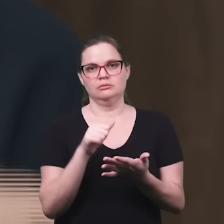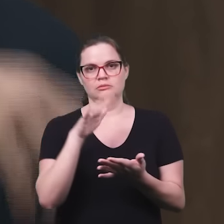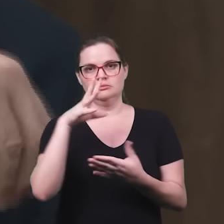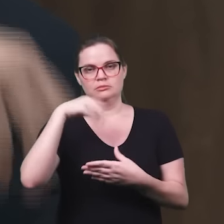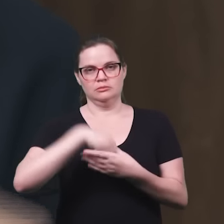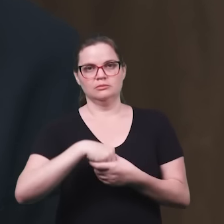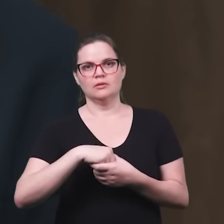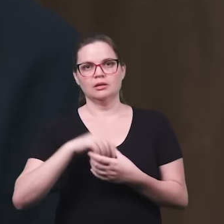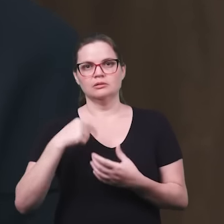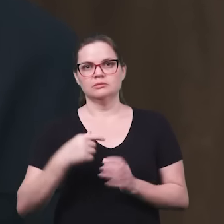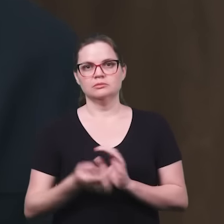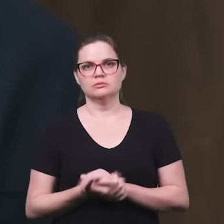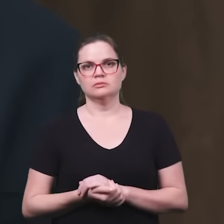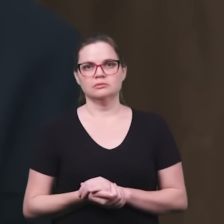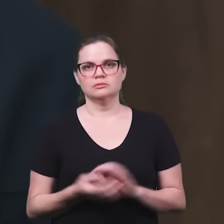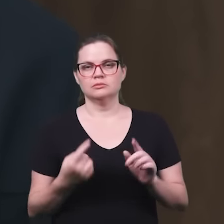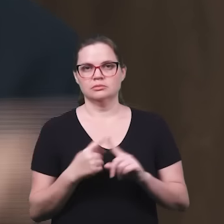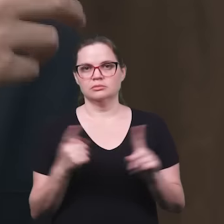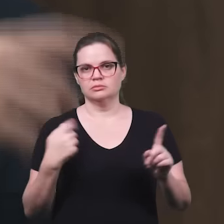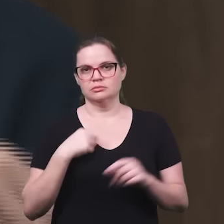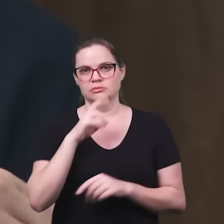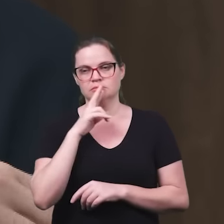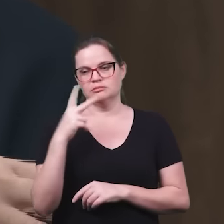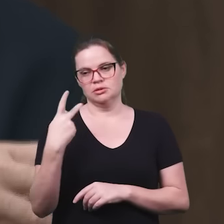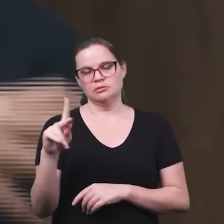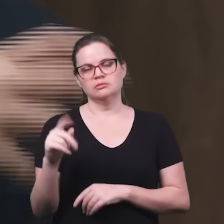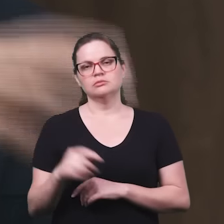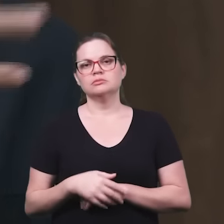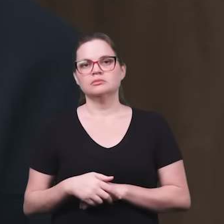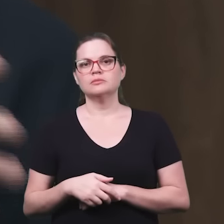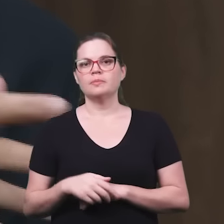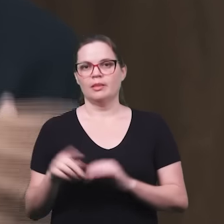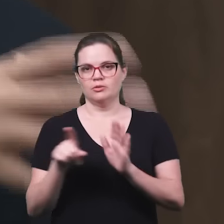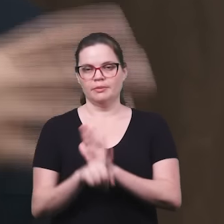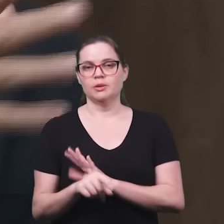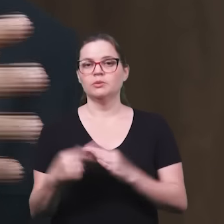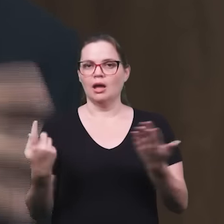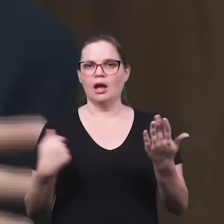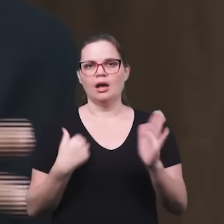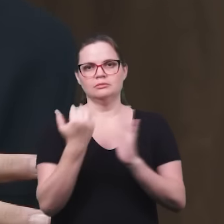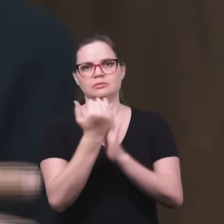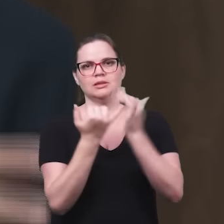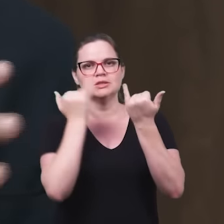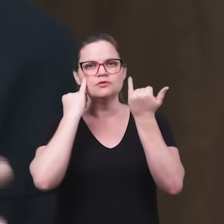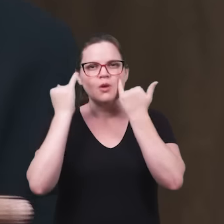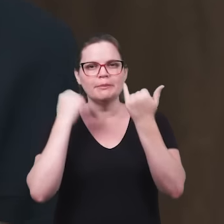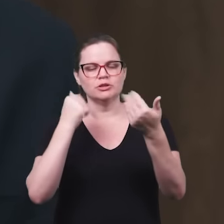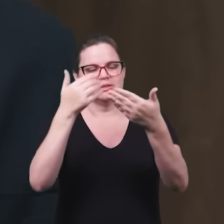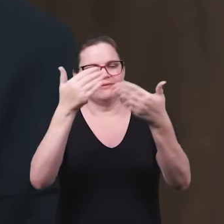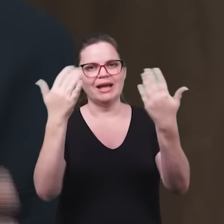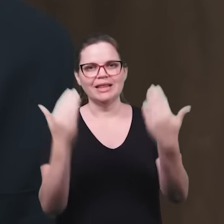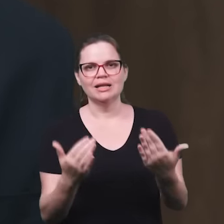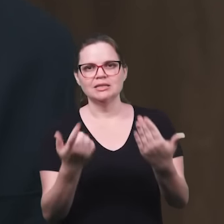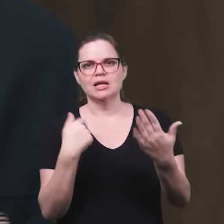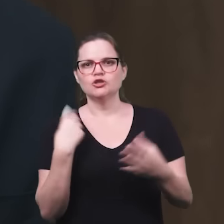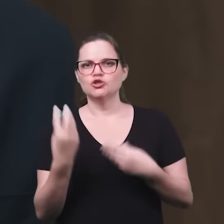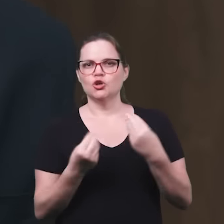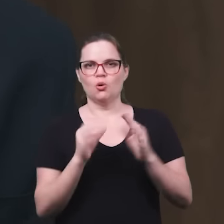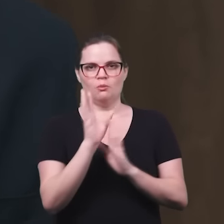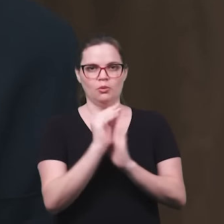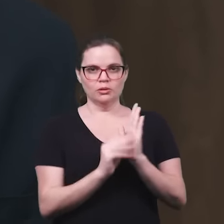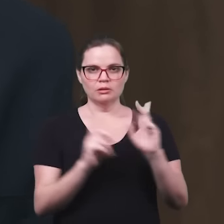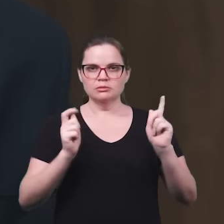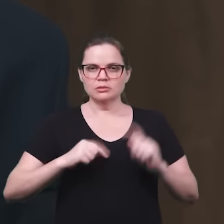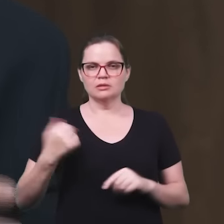atenção dentro da plataforma dele. Mas respondendo a sua pergunta, são essas métricas que vão te permitir realmente validar o quanto seu conteúdo está